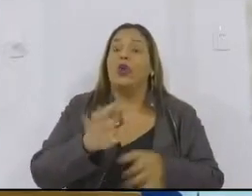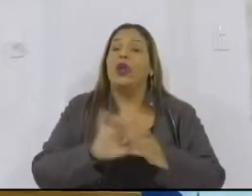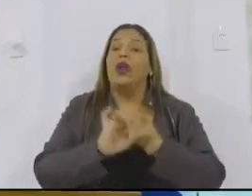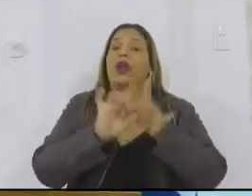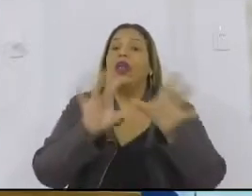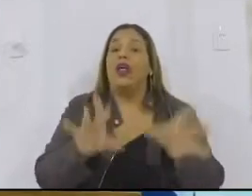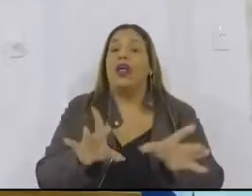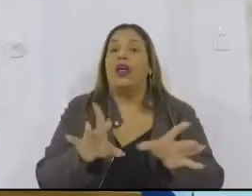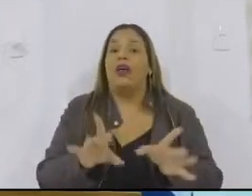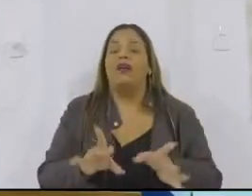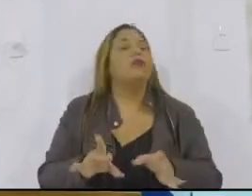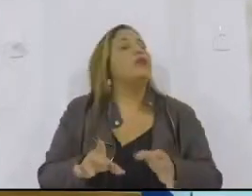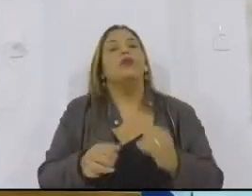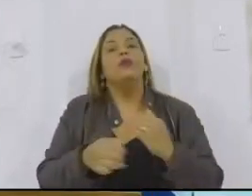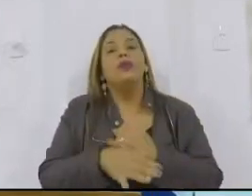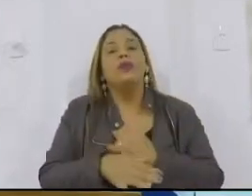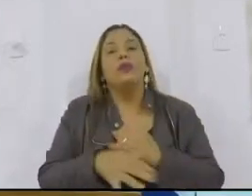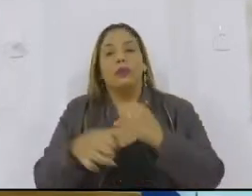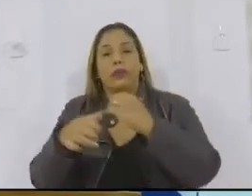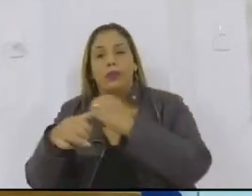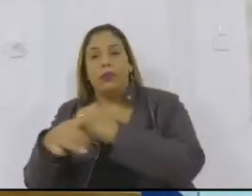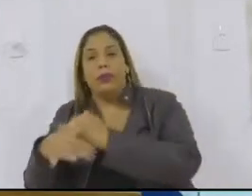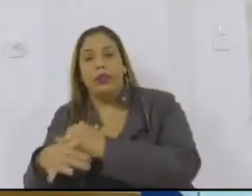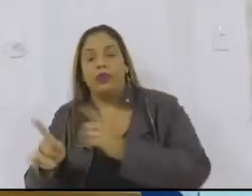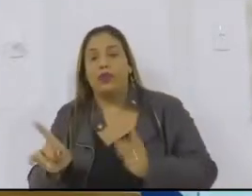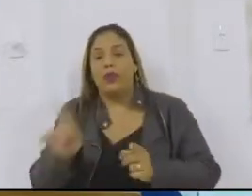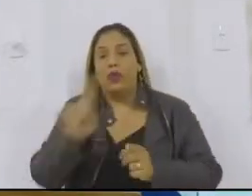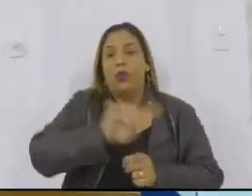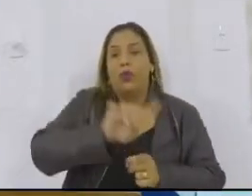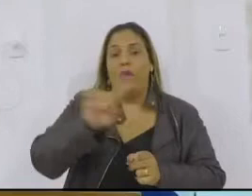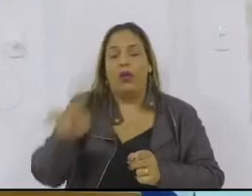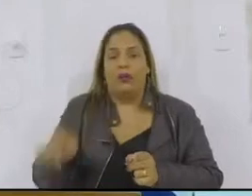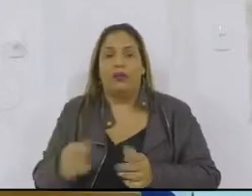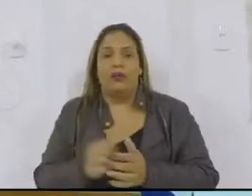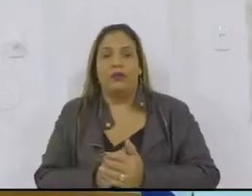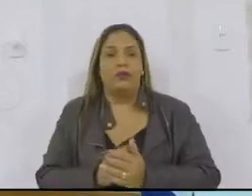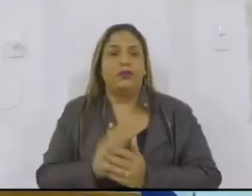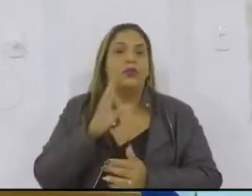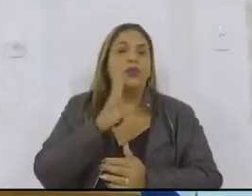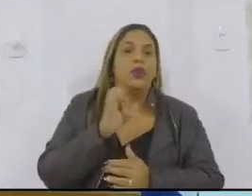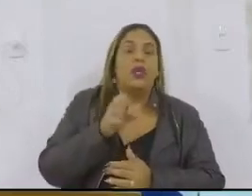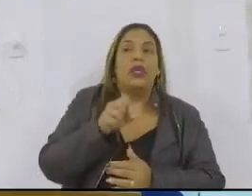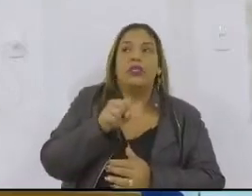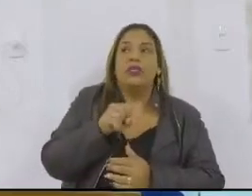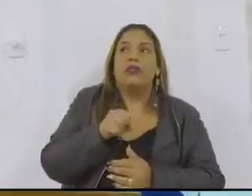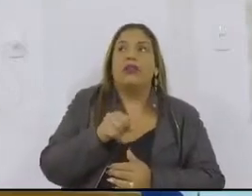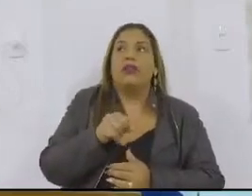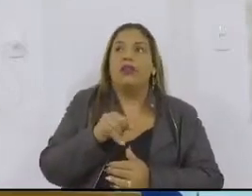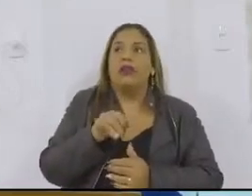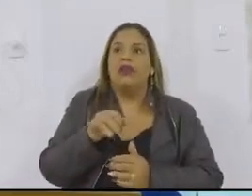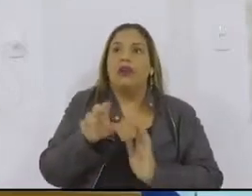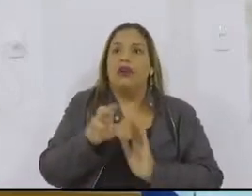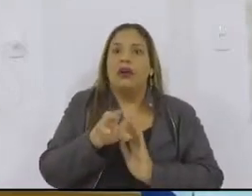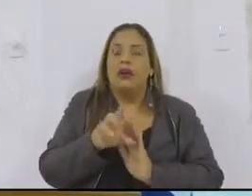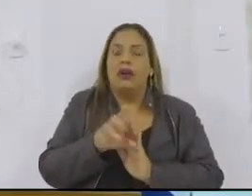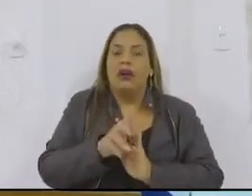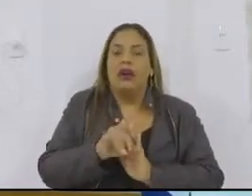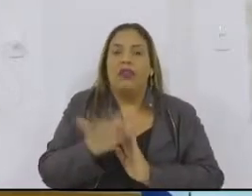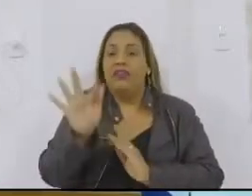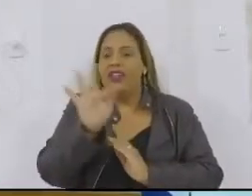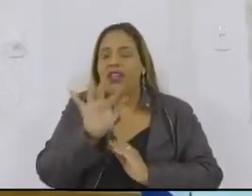a linha intermunicipal. Eu não sei nem porque tem uma lei federal que a gente está falando aqui de linha interestaduais, estou falando de linha